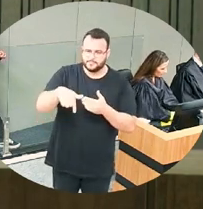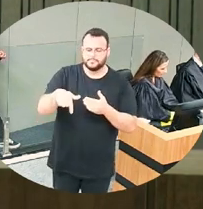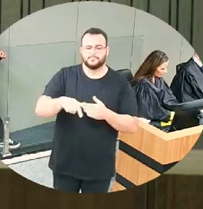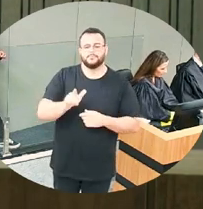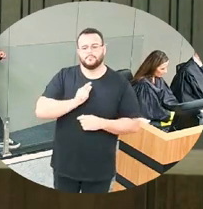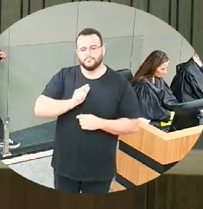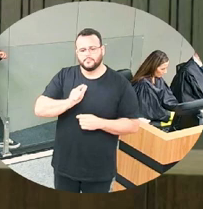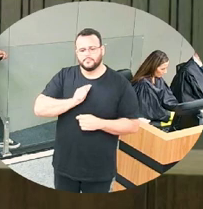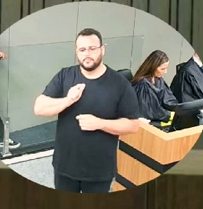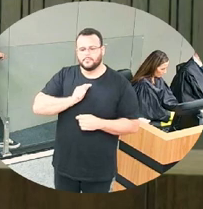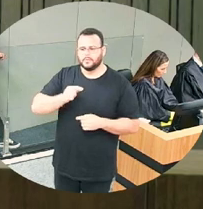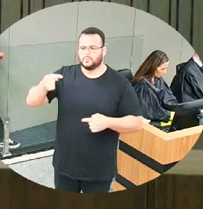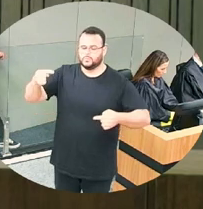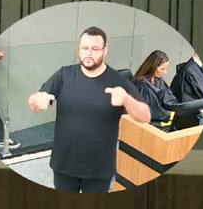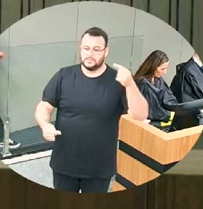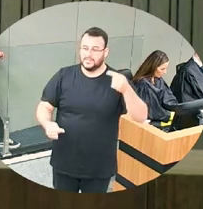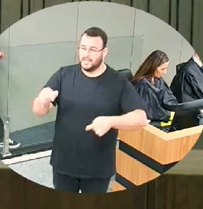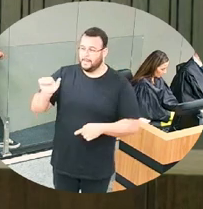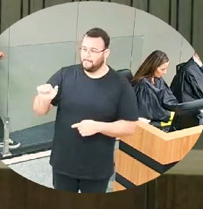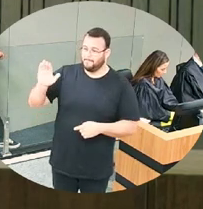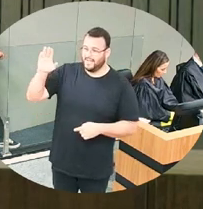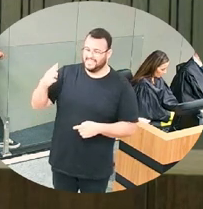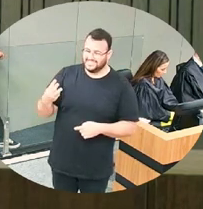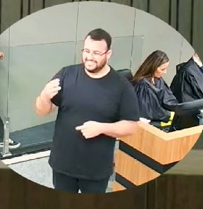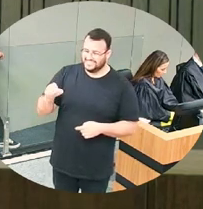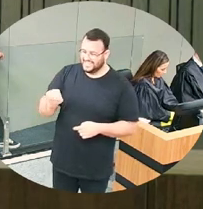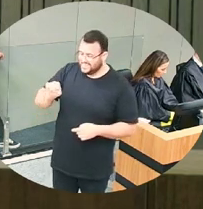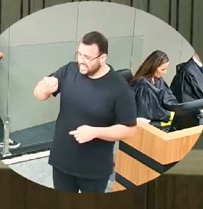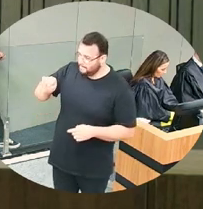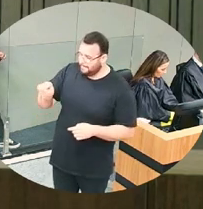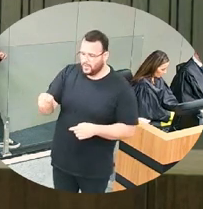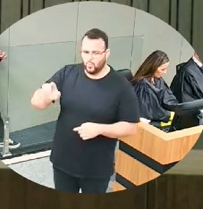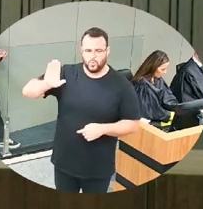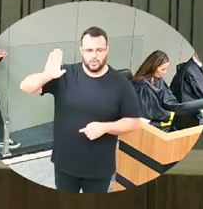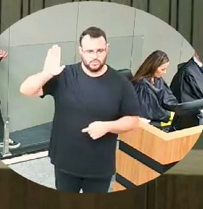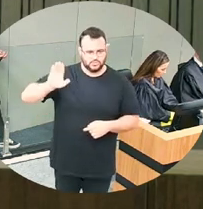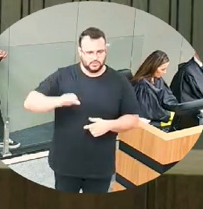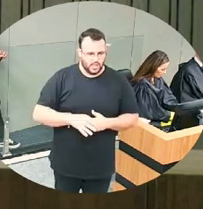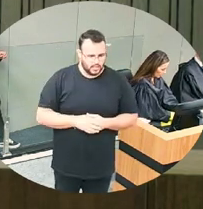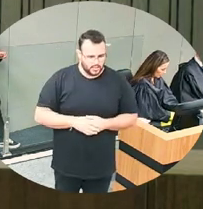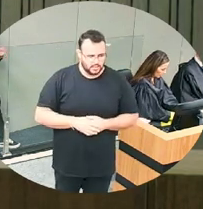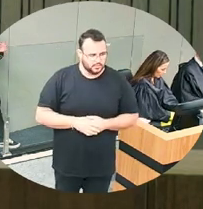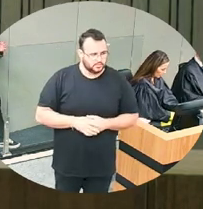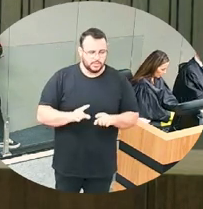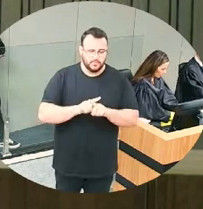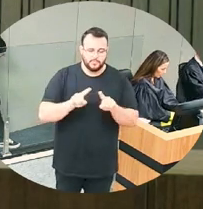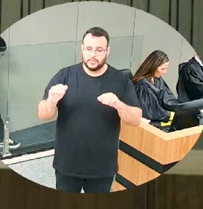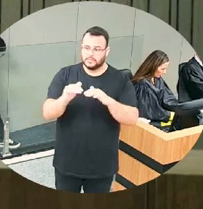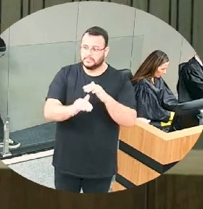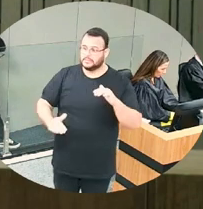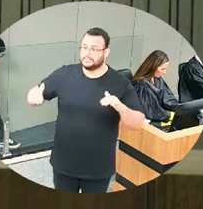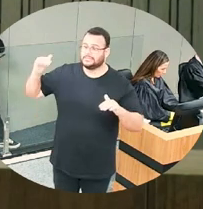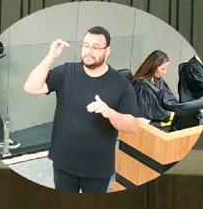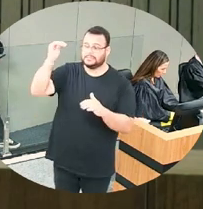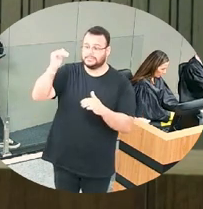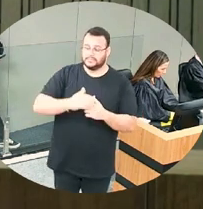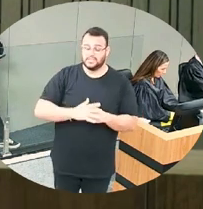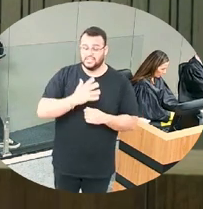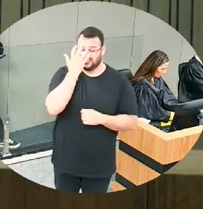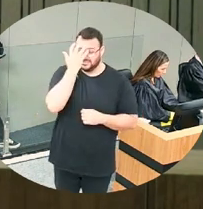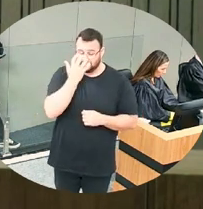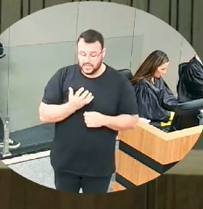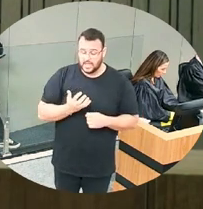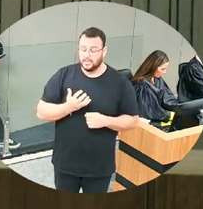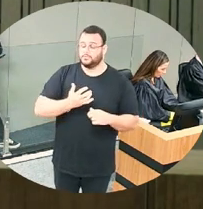casa tivemos uma disputa de mais de 30.000 candidatos mas sobretudo releva-se a